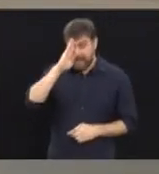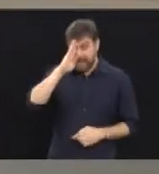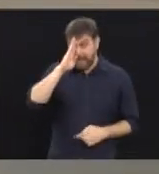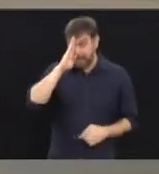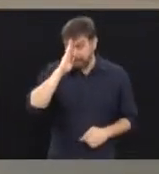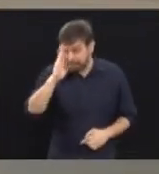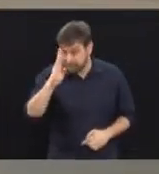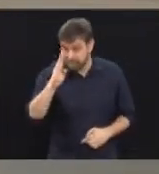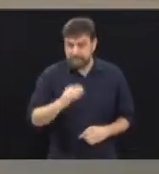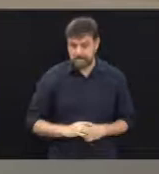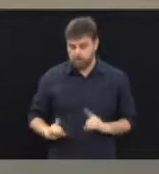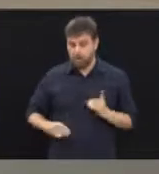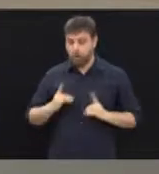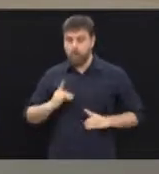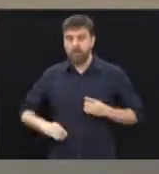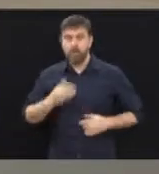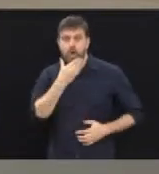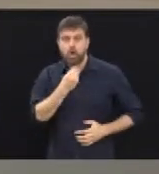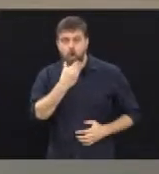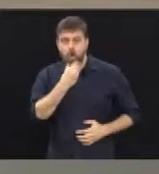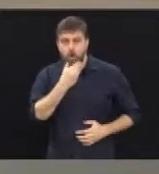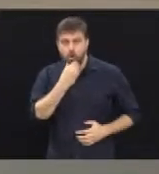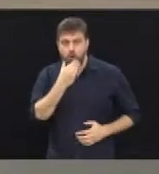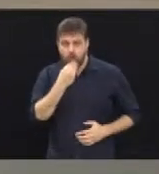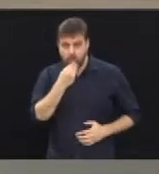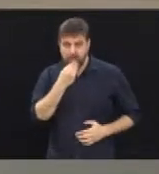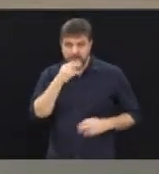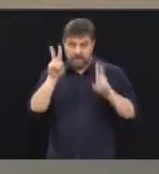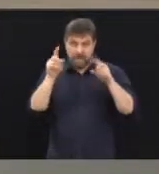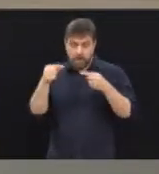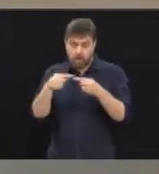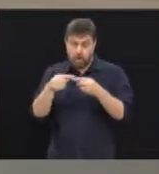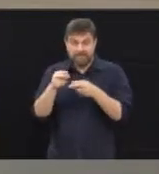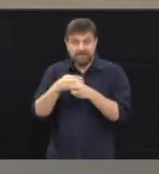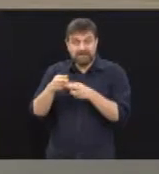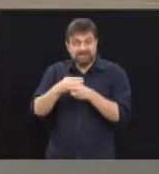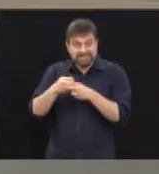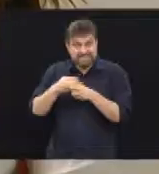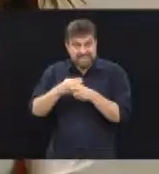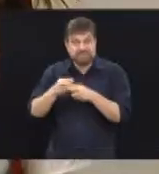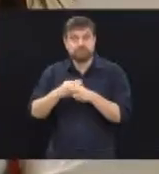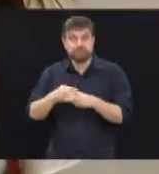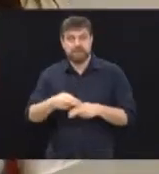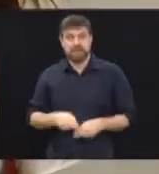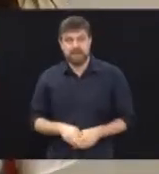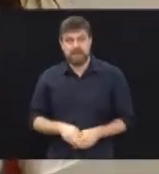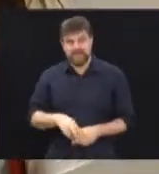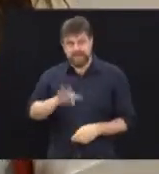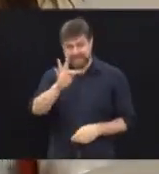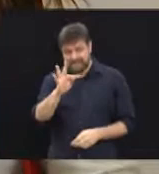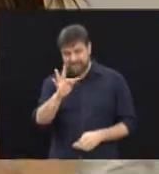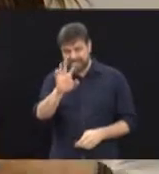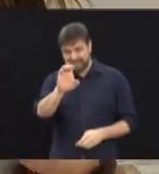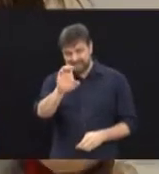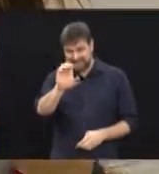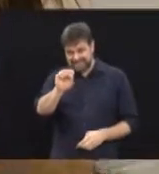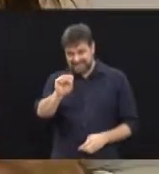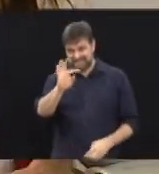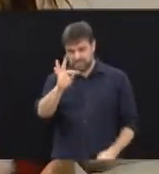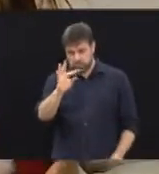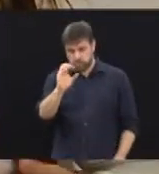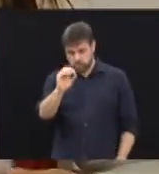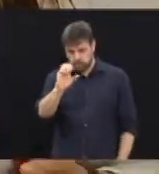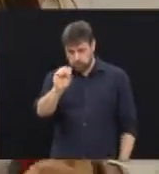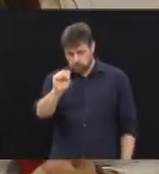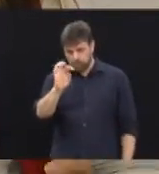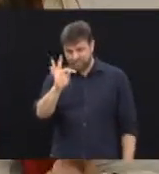fonte do hormônio sexual que a gente fala é a testosterona no homem. O homem, às vezes,